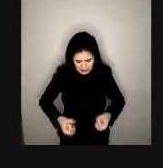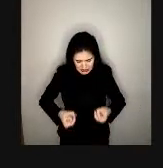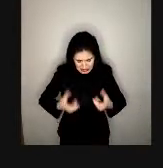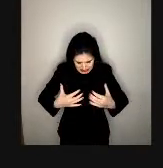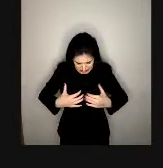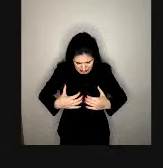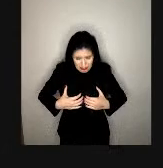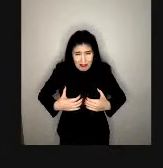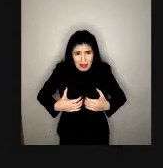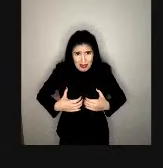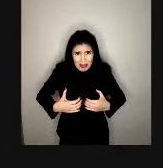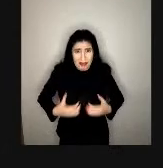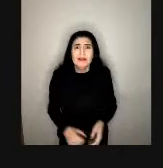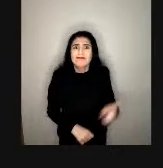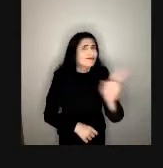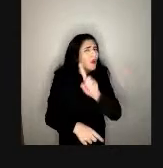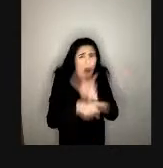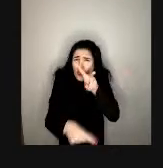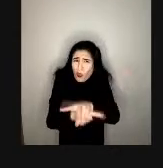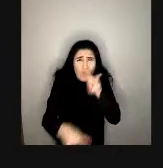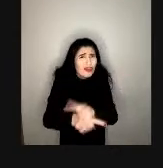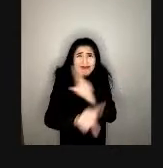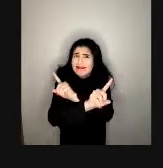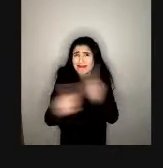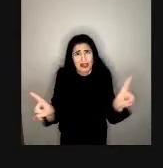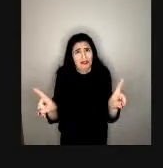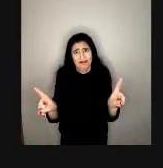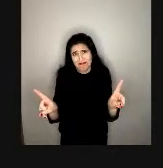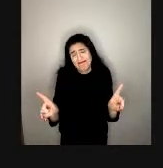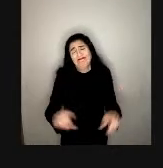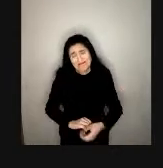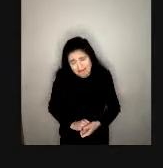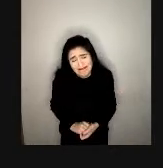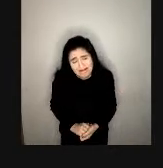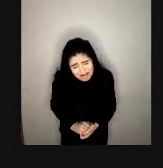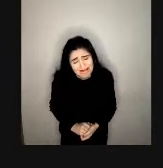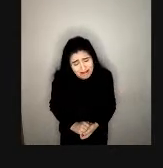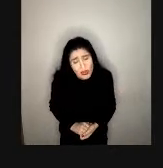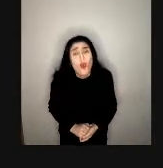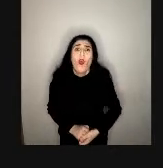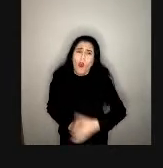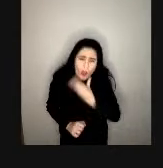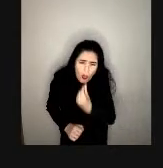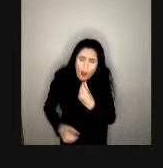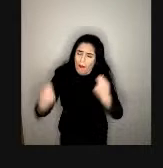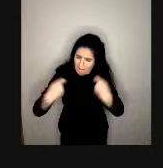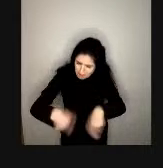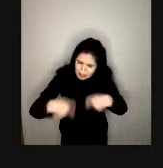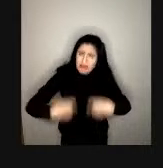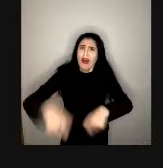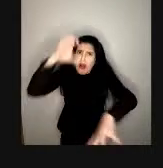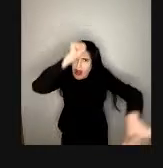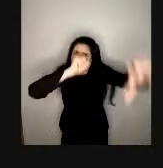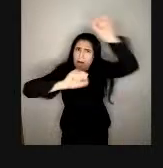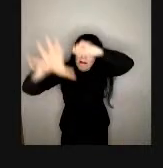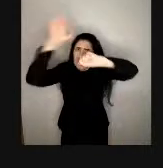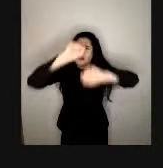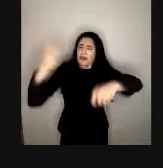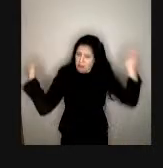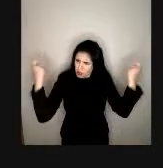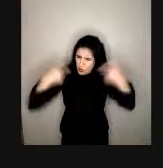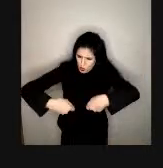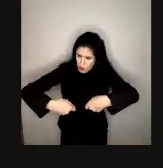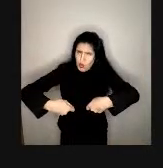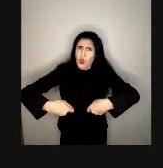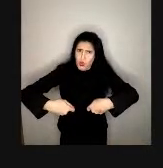acaba, inclusive, não se tratando. E o homem tem que aprender que é possível ter câncer de